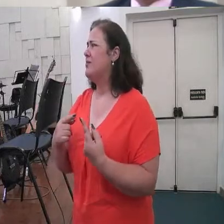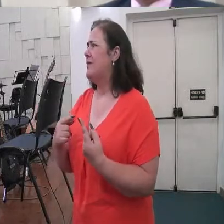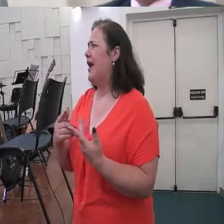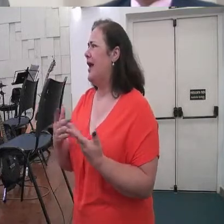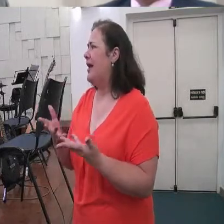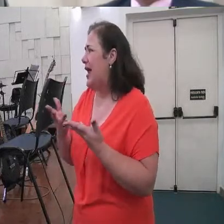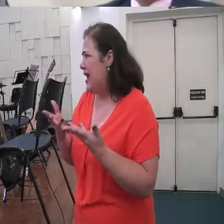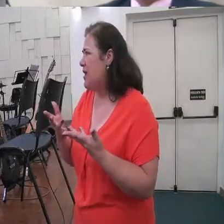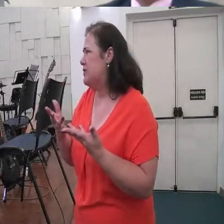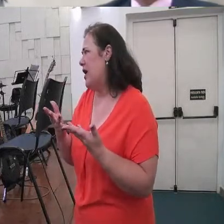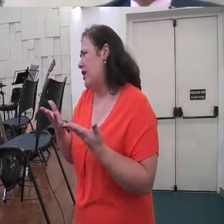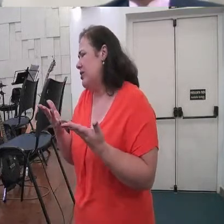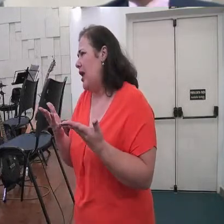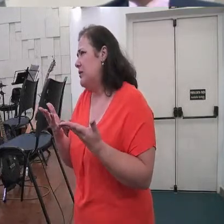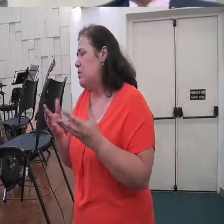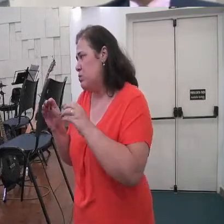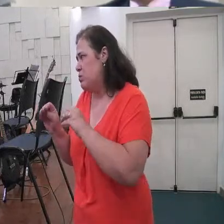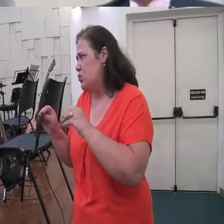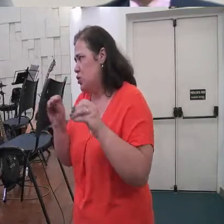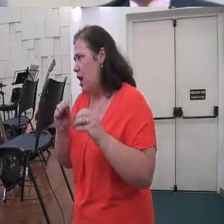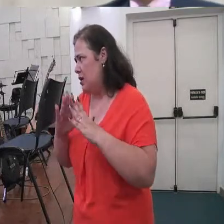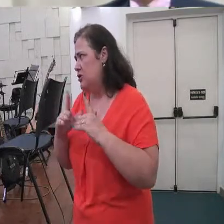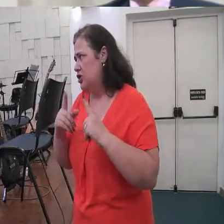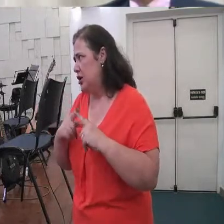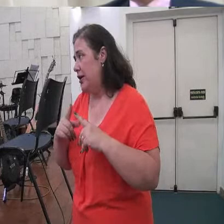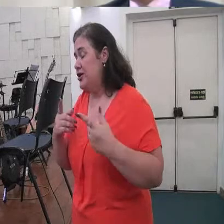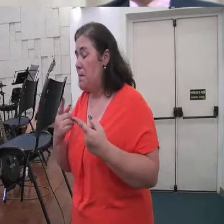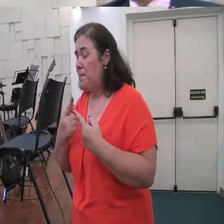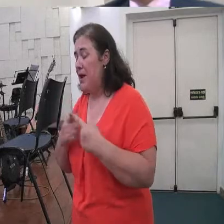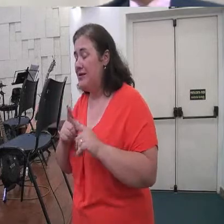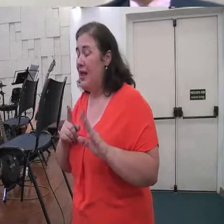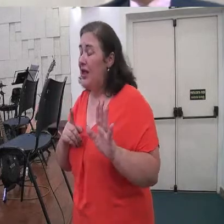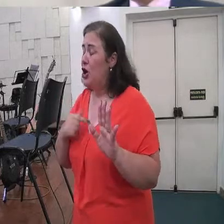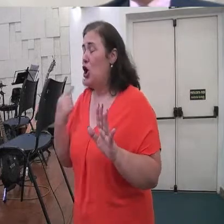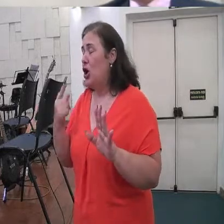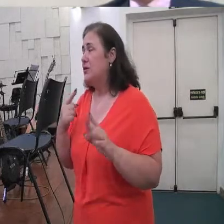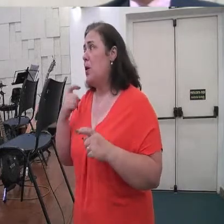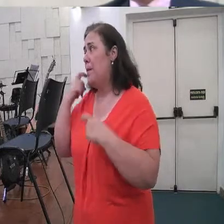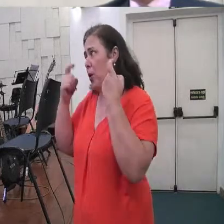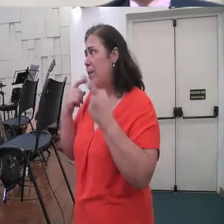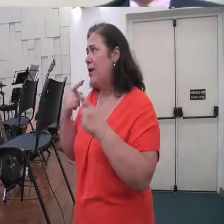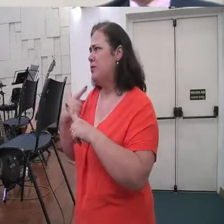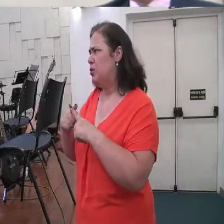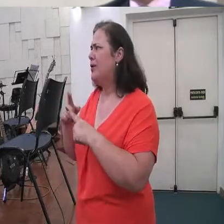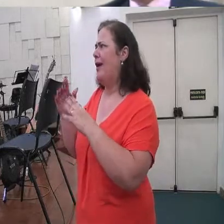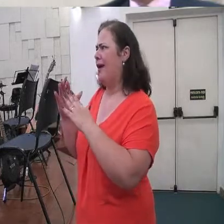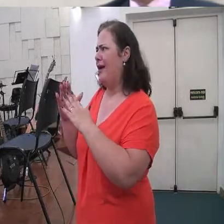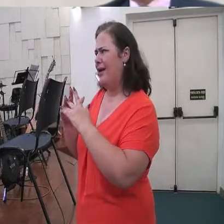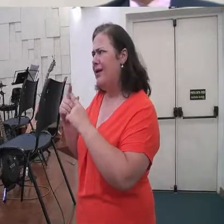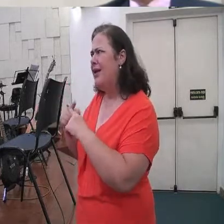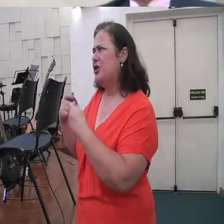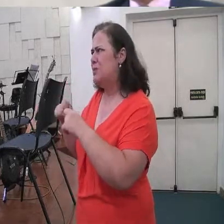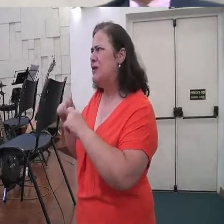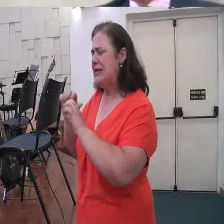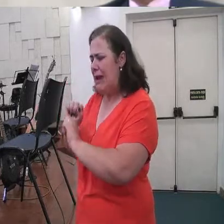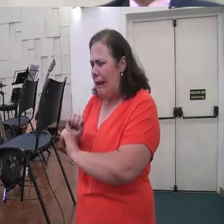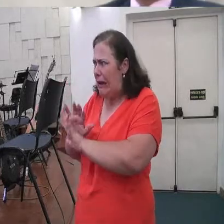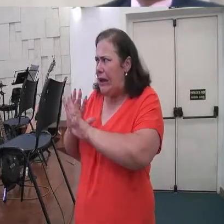para o pastor, nós vamos para outro ministério, nós vamos para outra igreja, e nós queremos sair por conta da